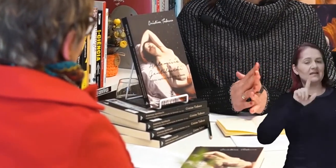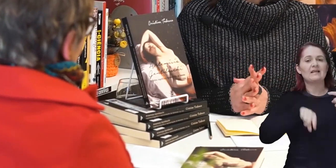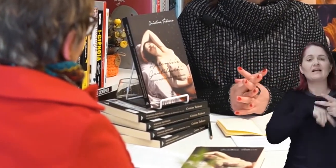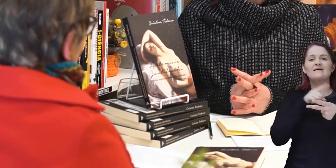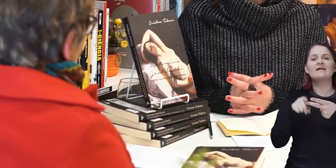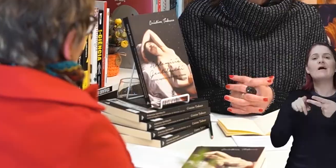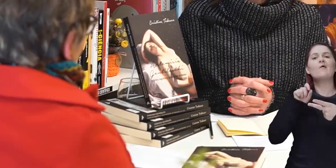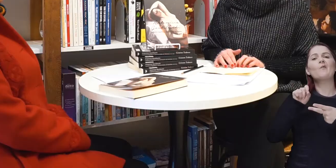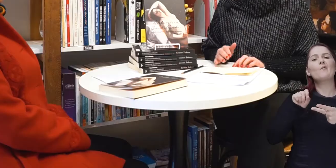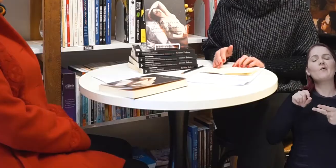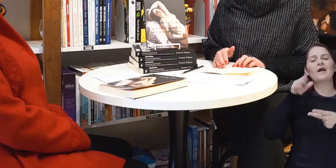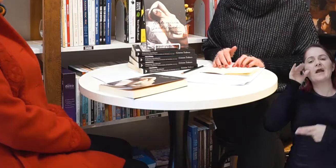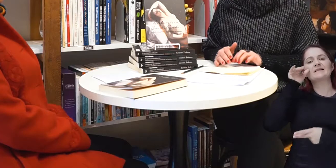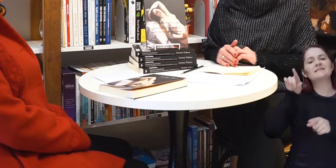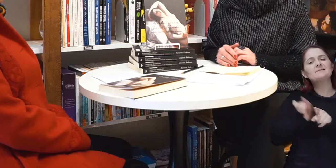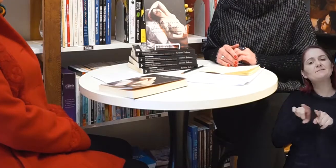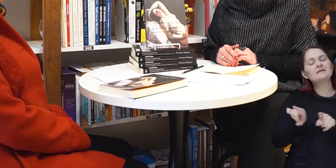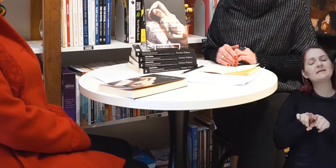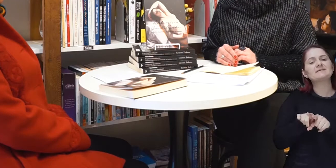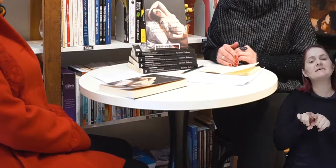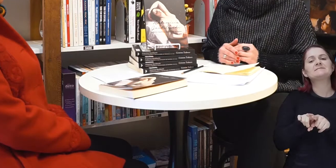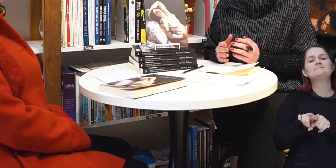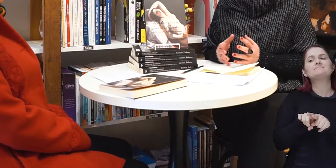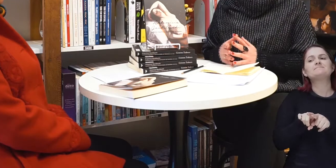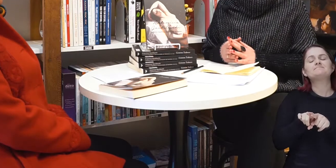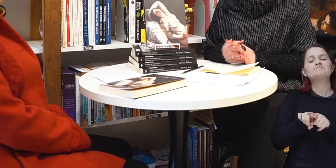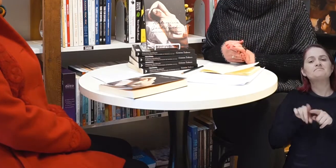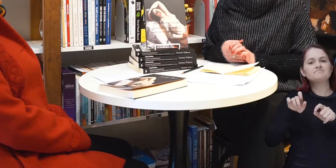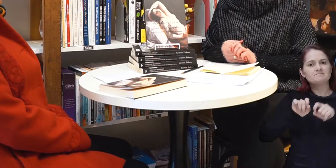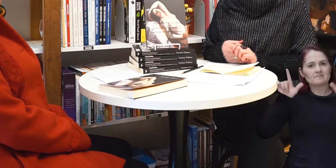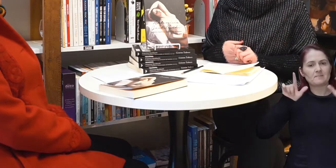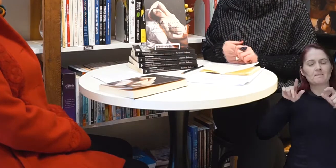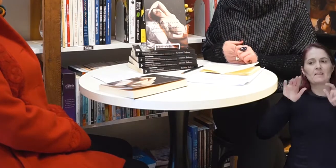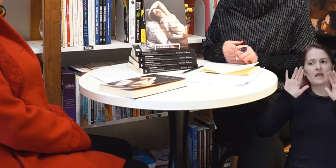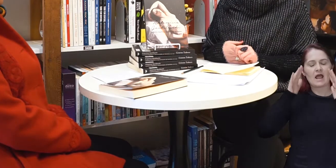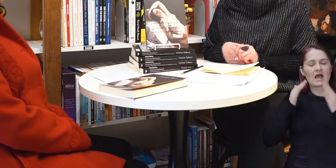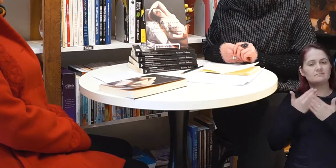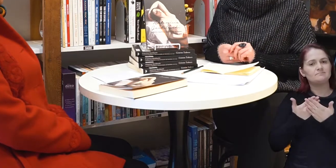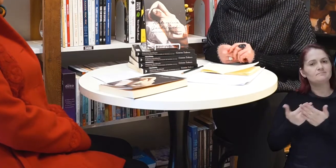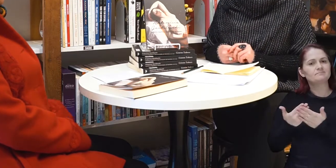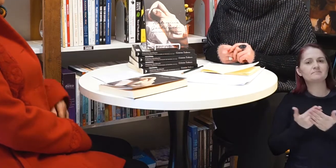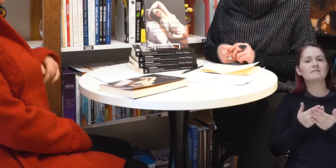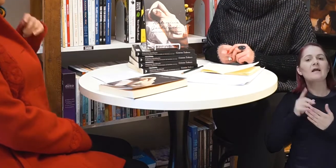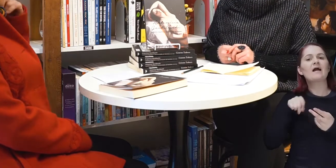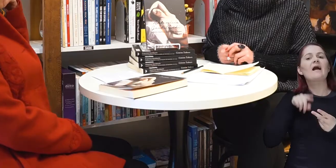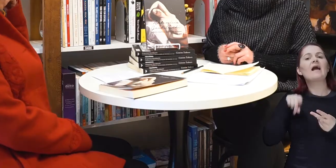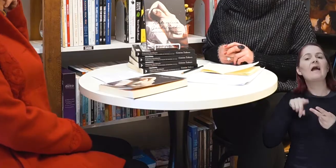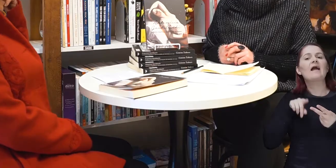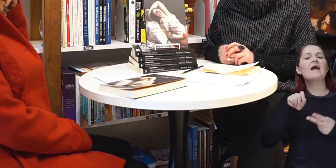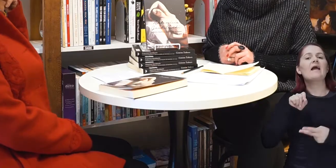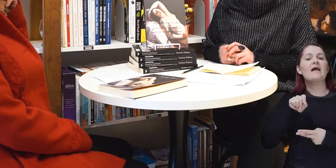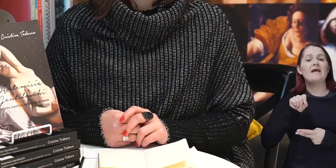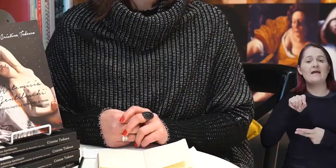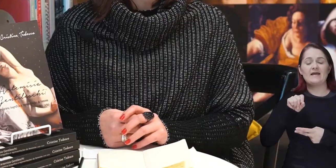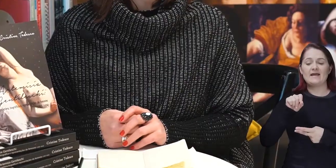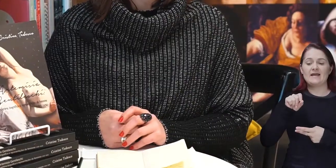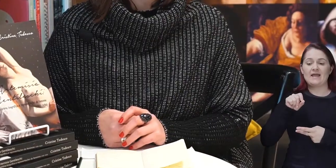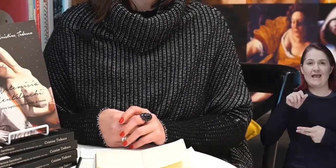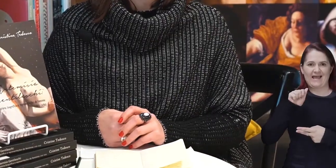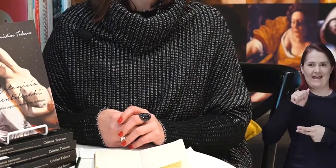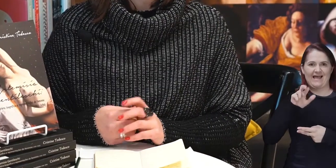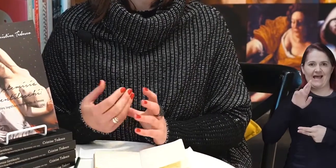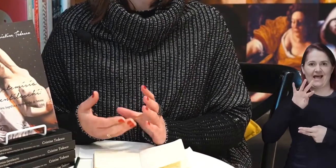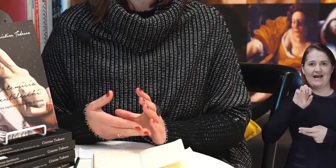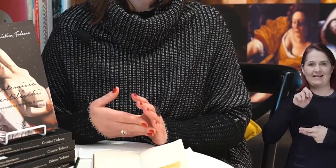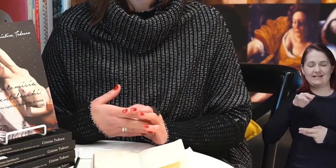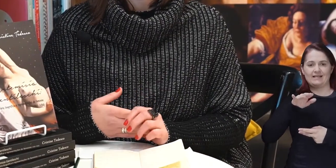me surpreendeu muito. E uma outra informação interessante, uma curiosidade que chamou muita atenção na análise das fontes, é quando a